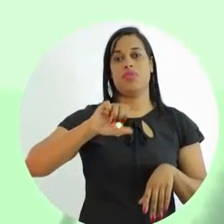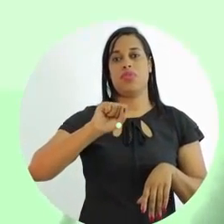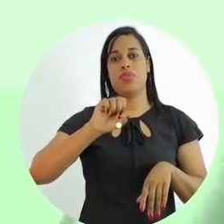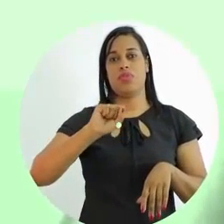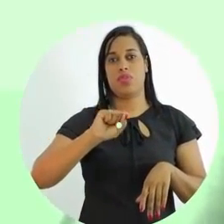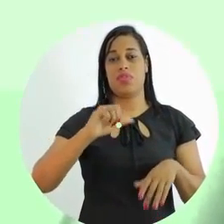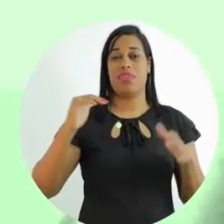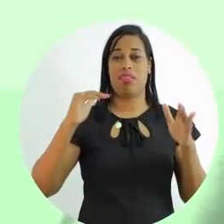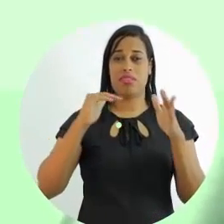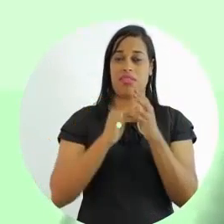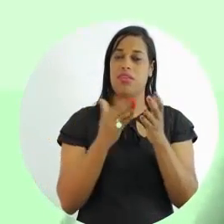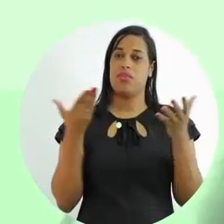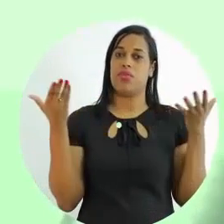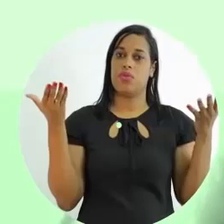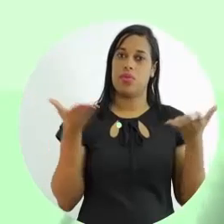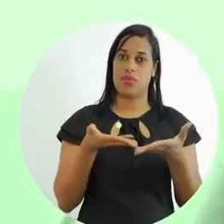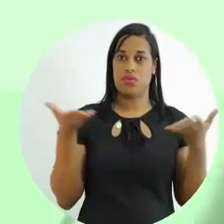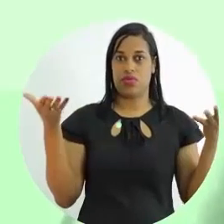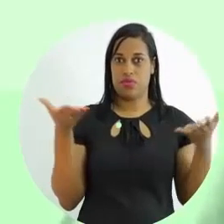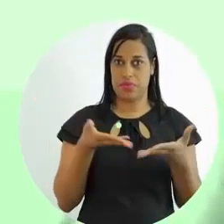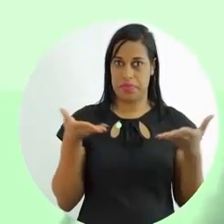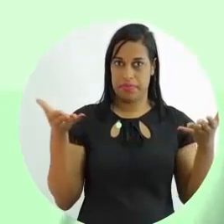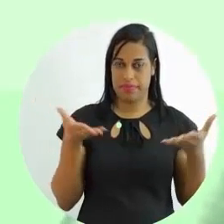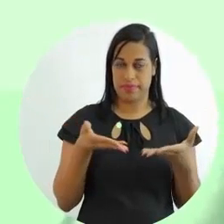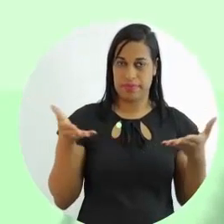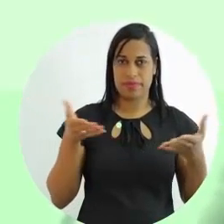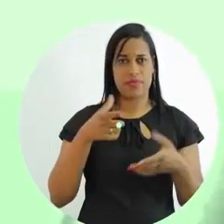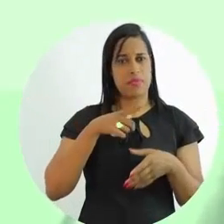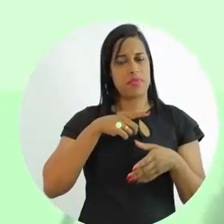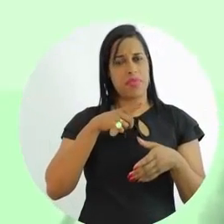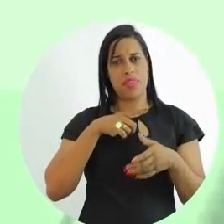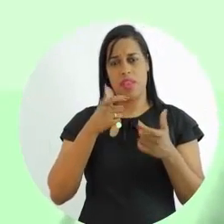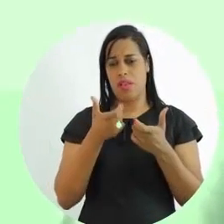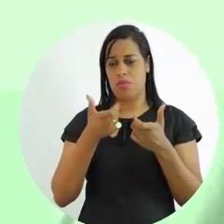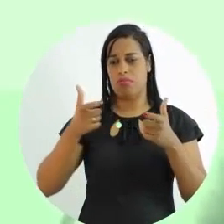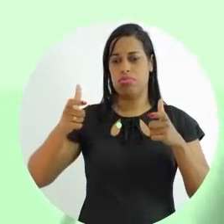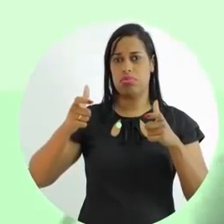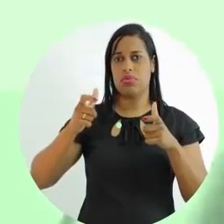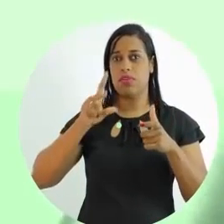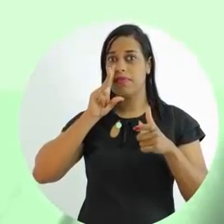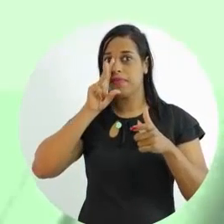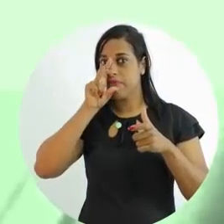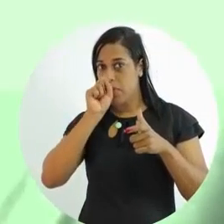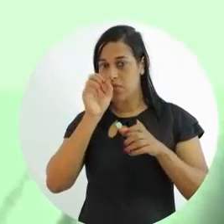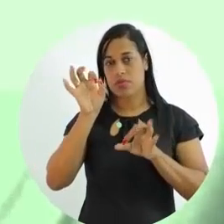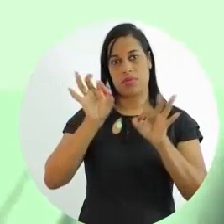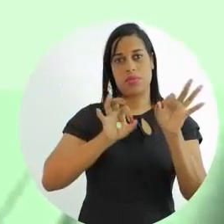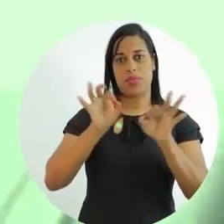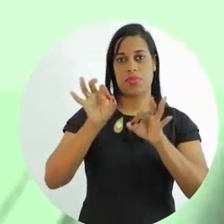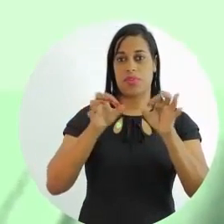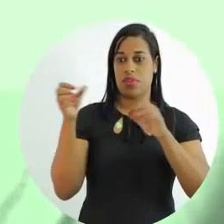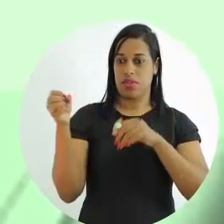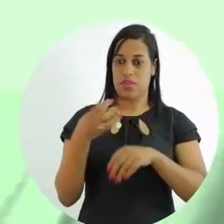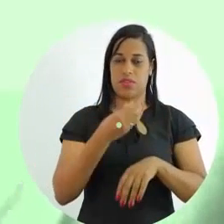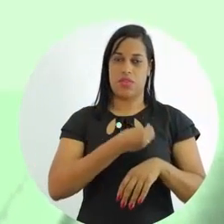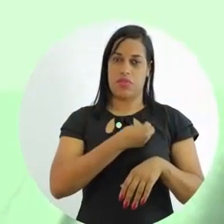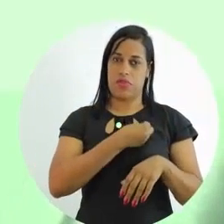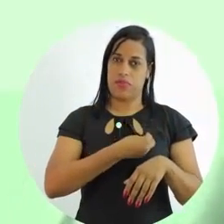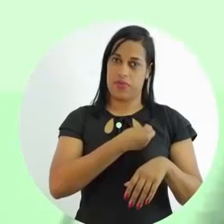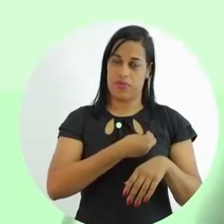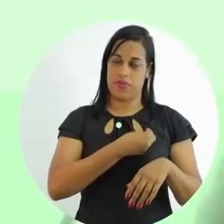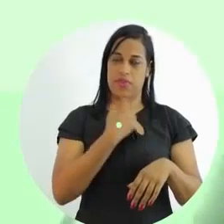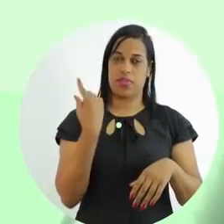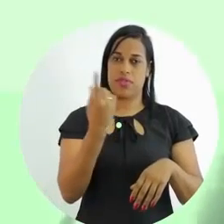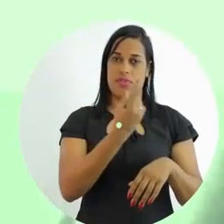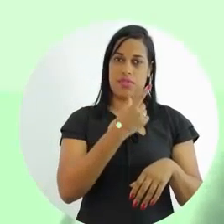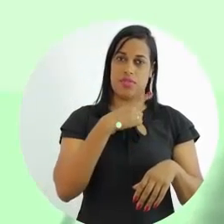que está em vigor até os dias de hoje e que tem uma grande força para a construção dessa nova vivência democrática